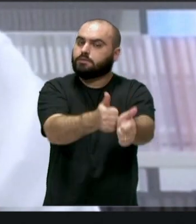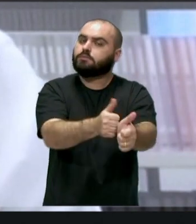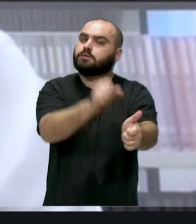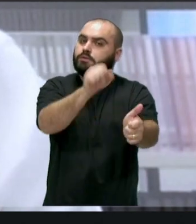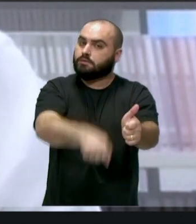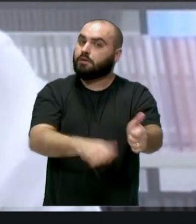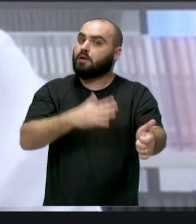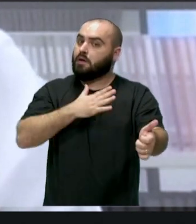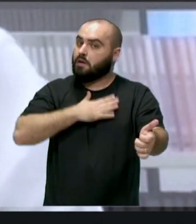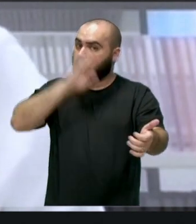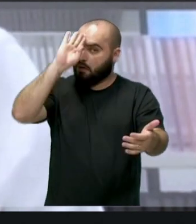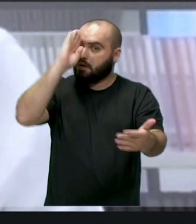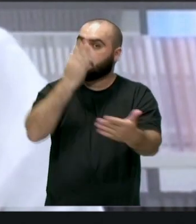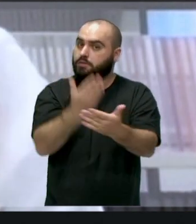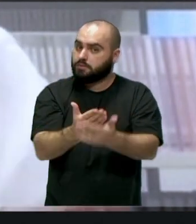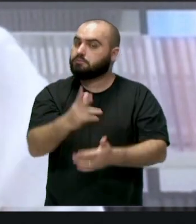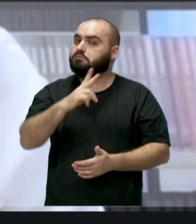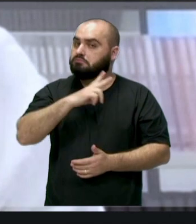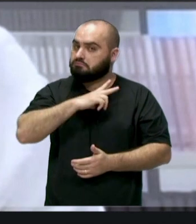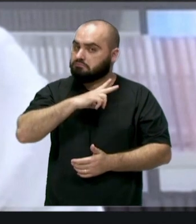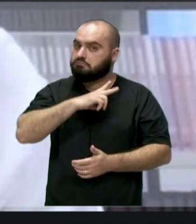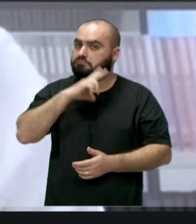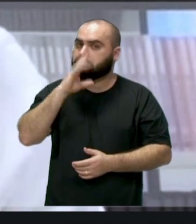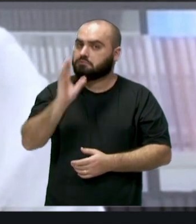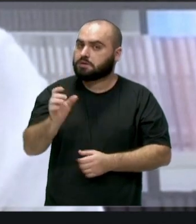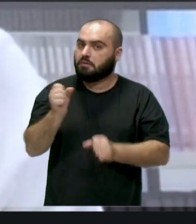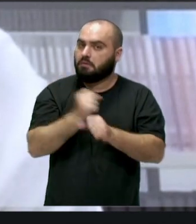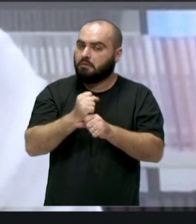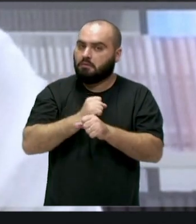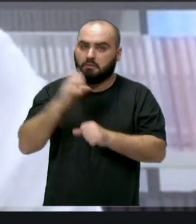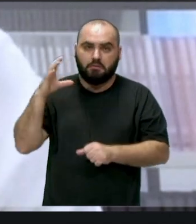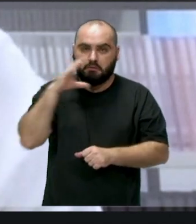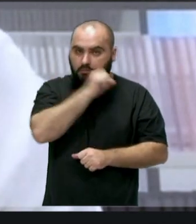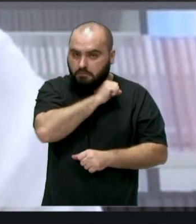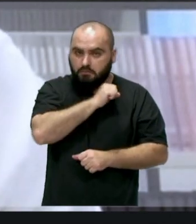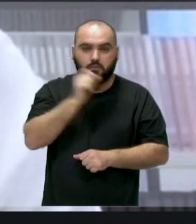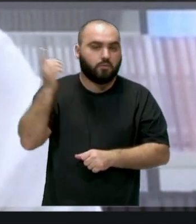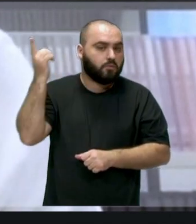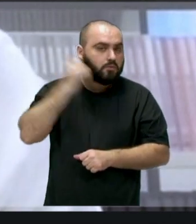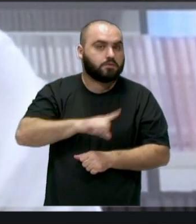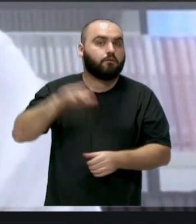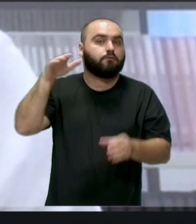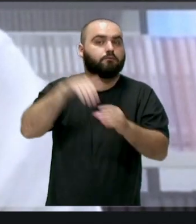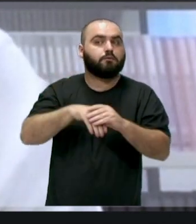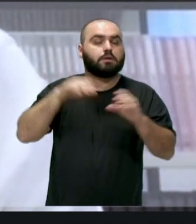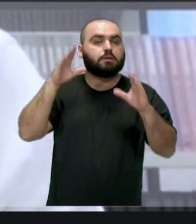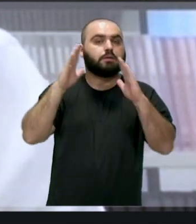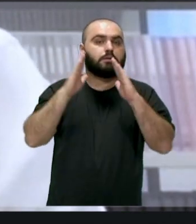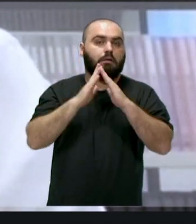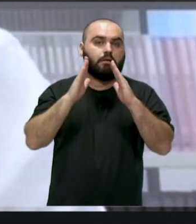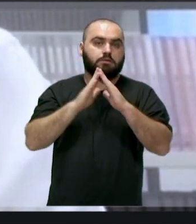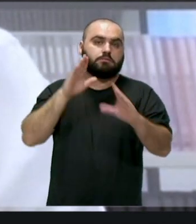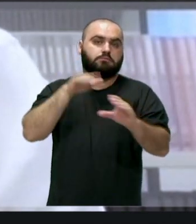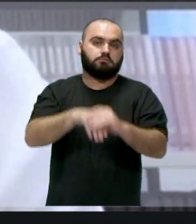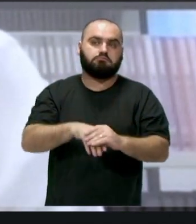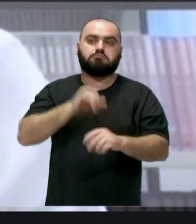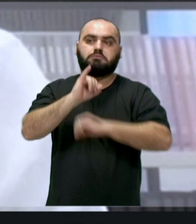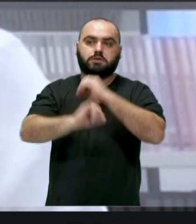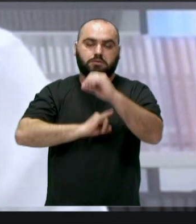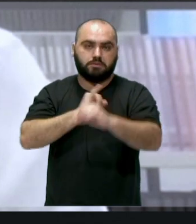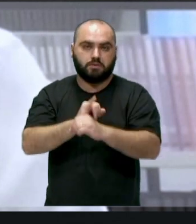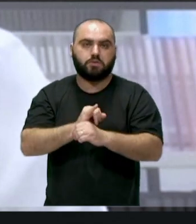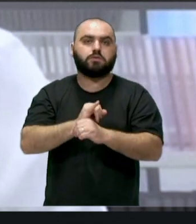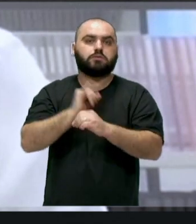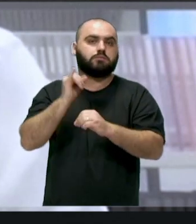tecnologia. Eu acredito, pessoalmente, que em alguns anos nós vamos poder votar das nossas casas, pela internet,